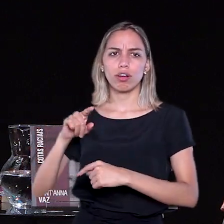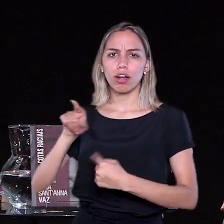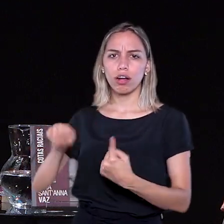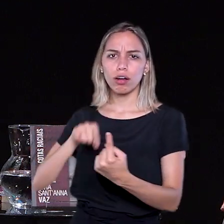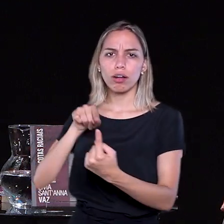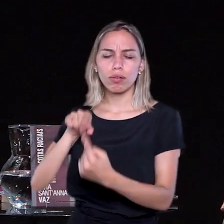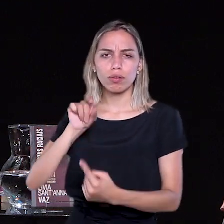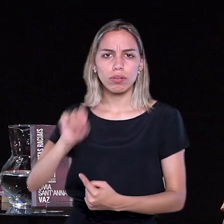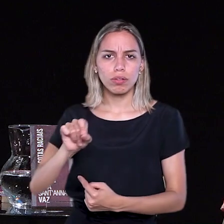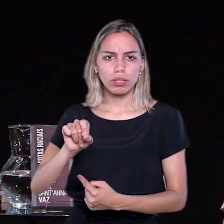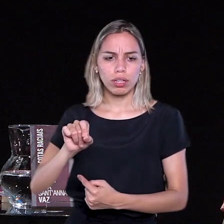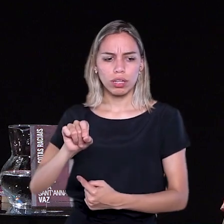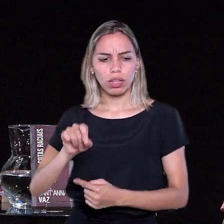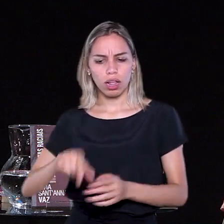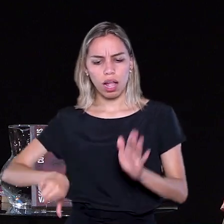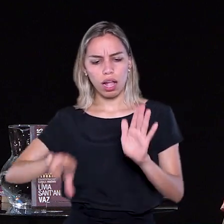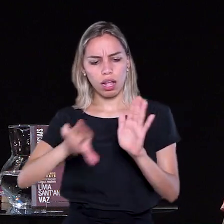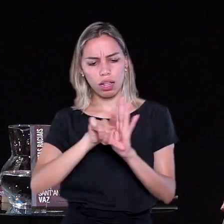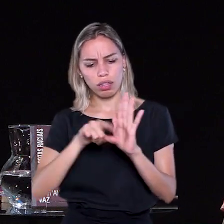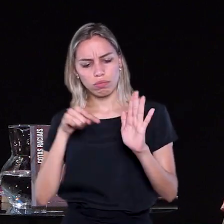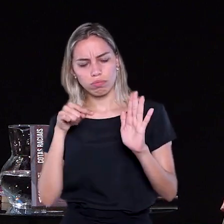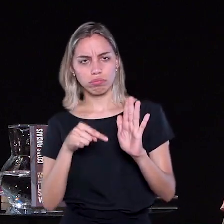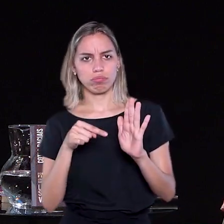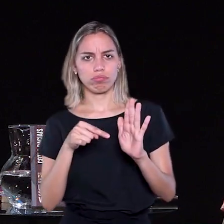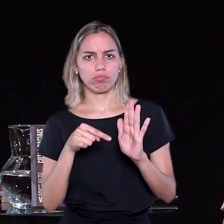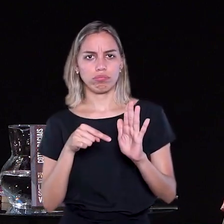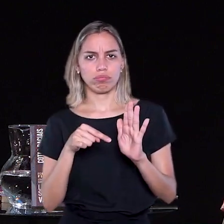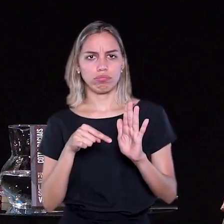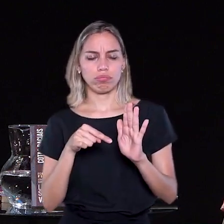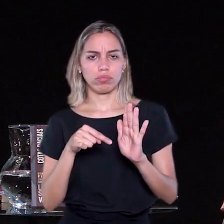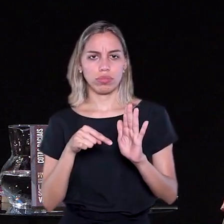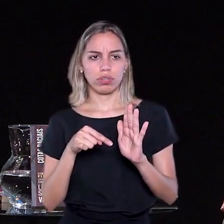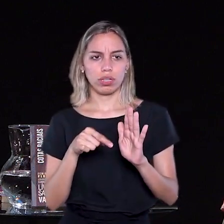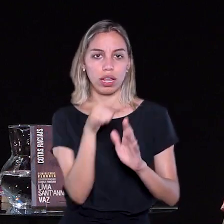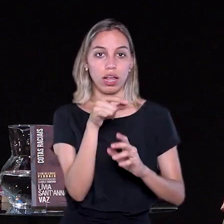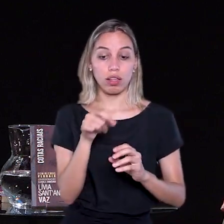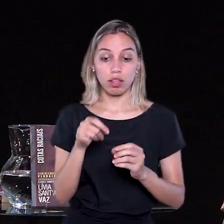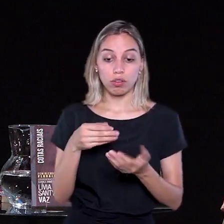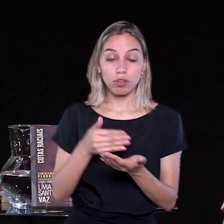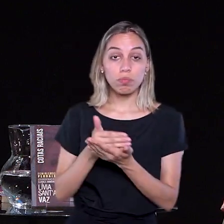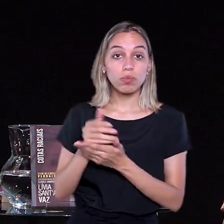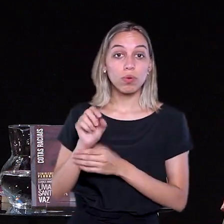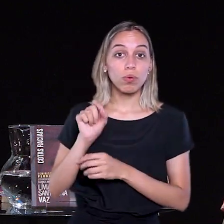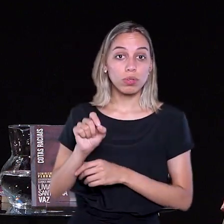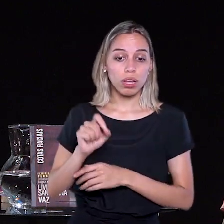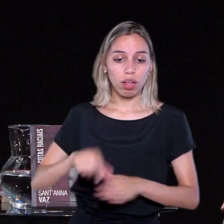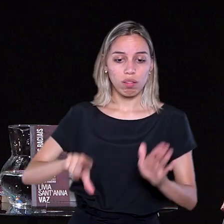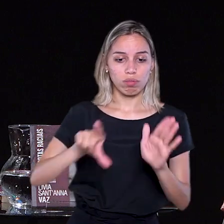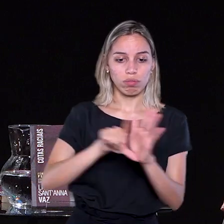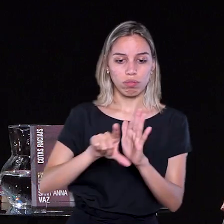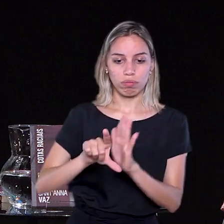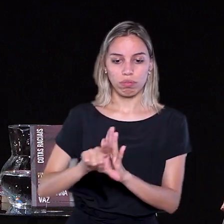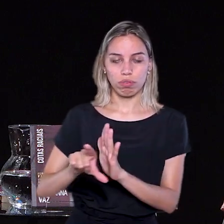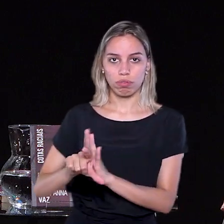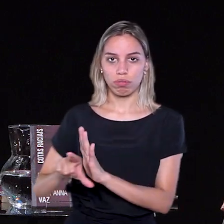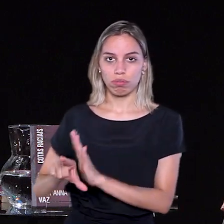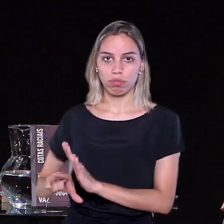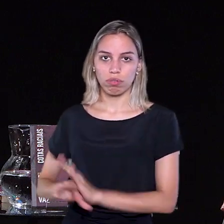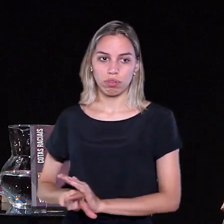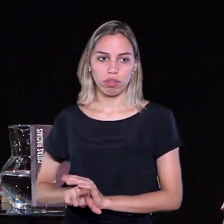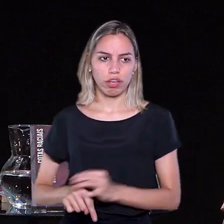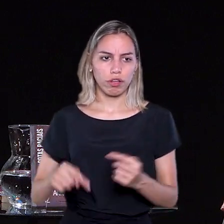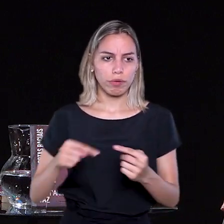competência para legislar sobre a instrução primária. E aí começa a proliferação de leis provinciais de norte